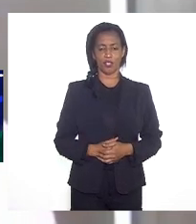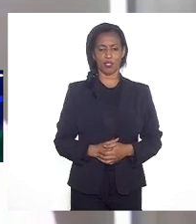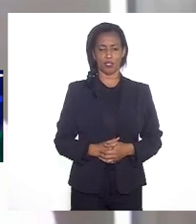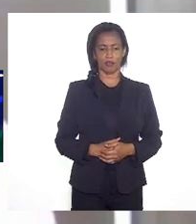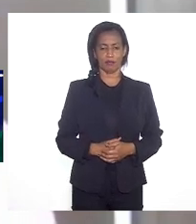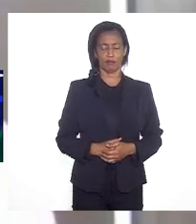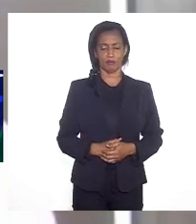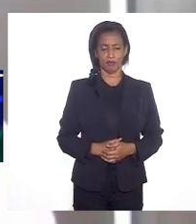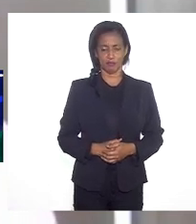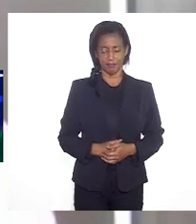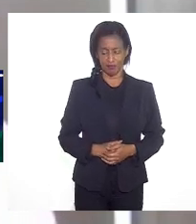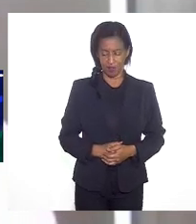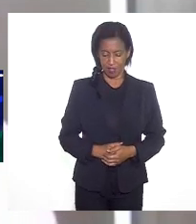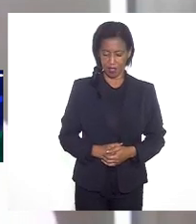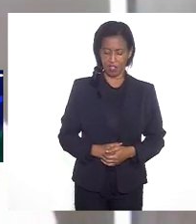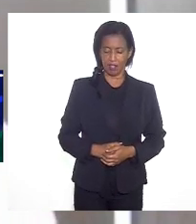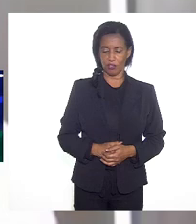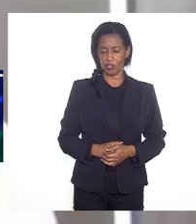Deputado Flávio Serafini.